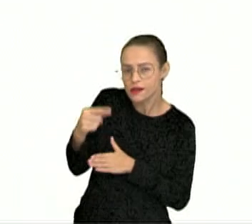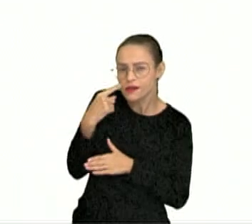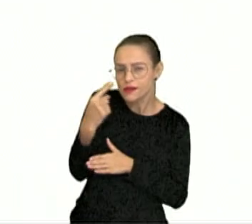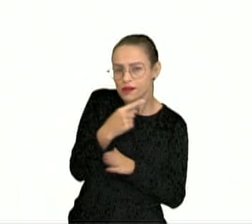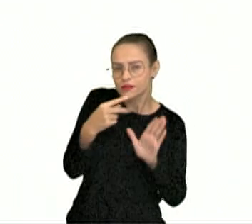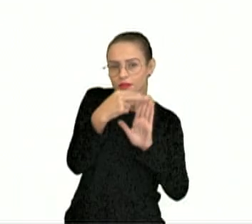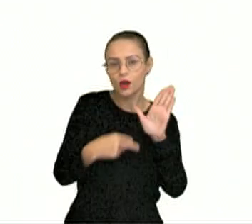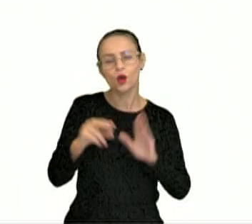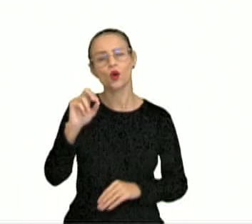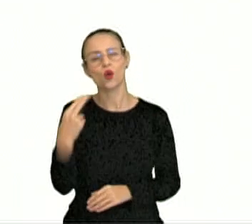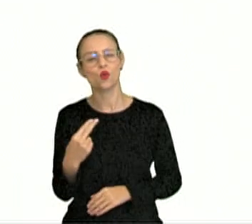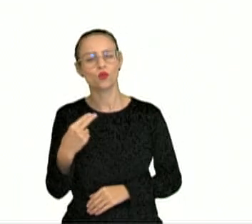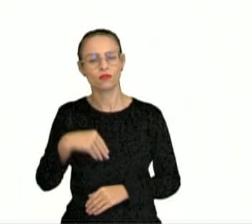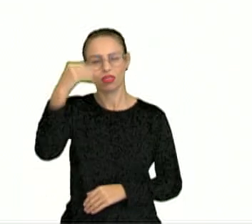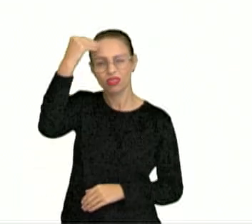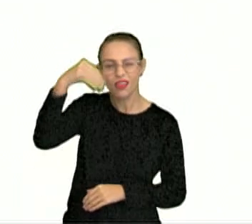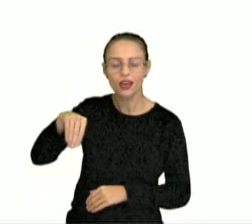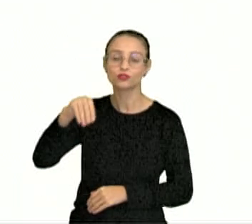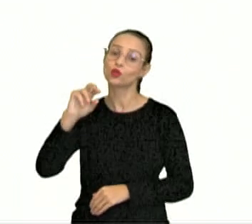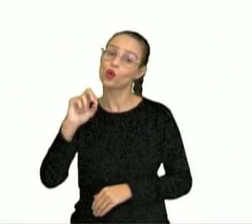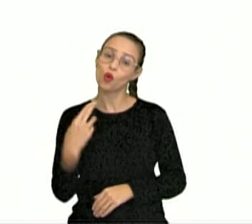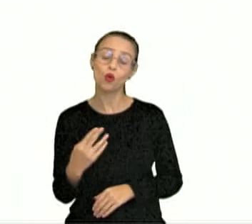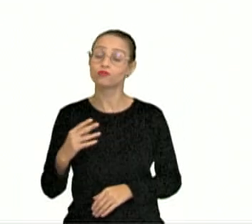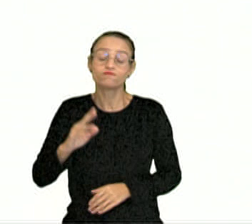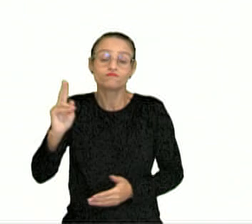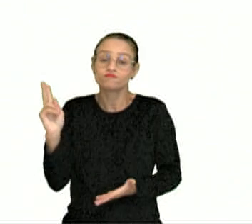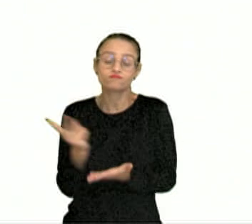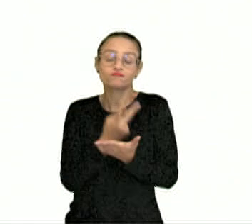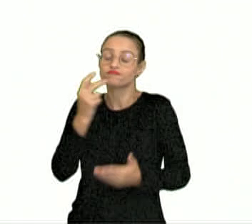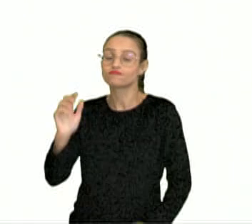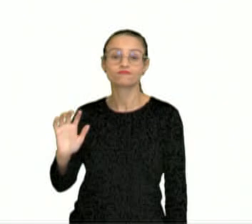o tédio ou talvez tenha sido o mero acaso.